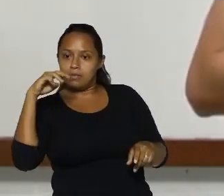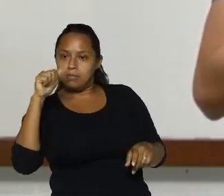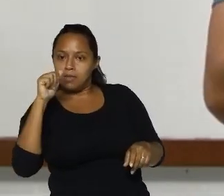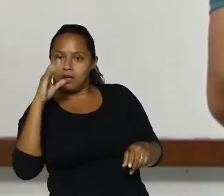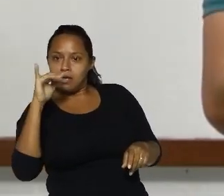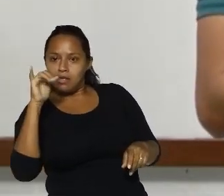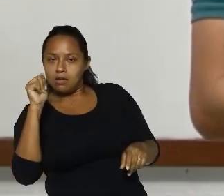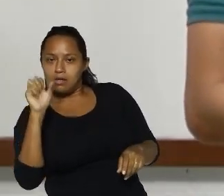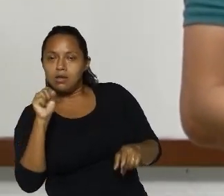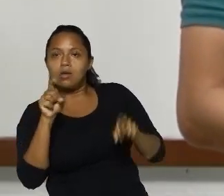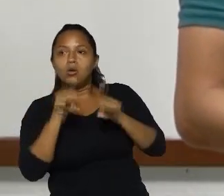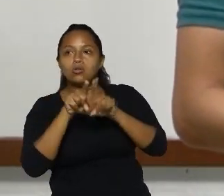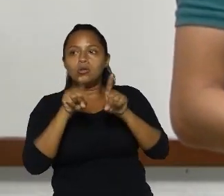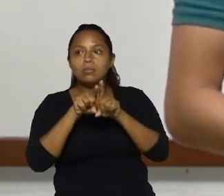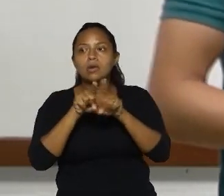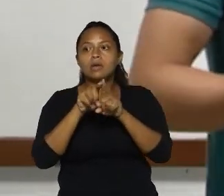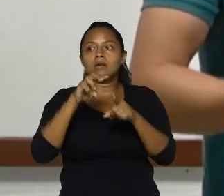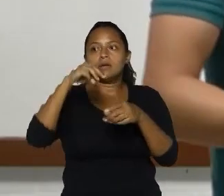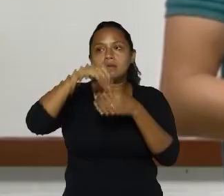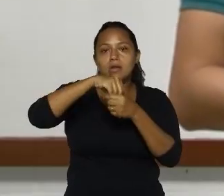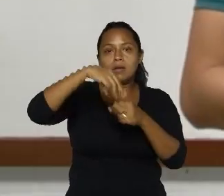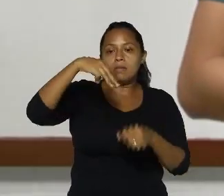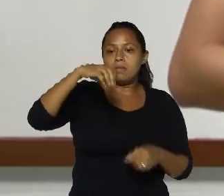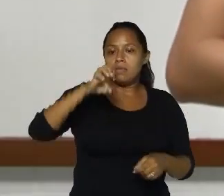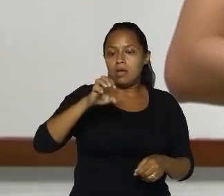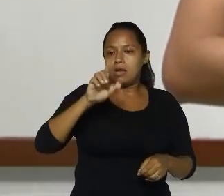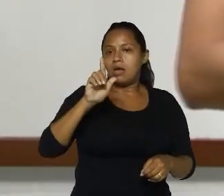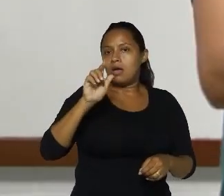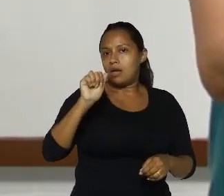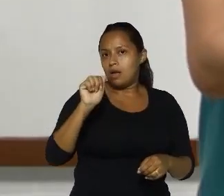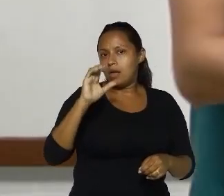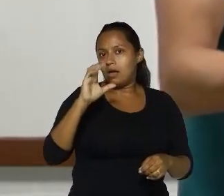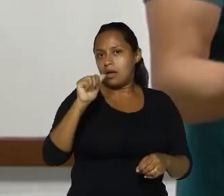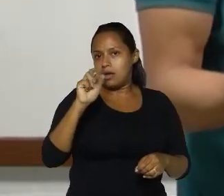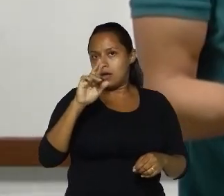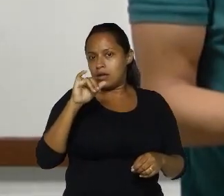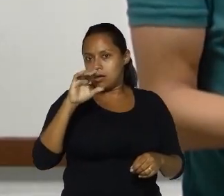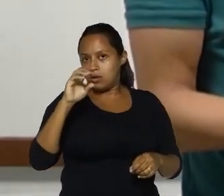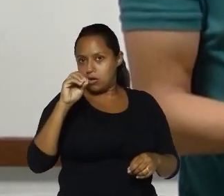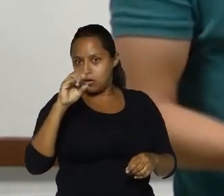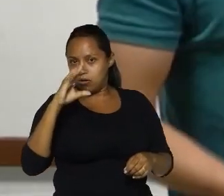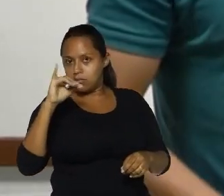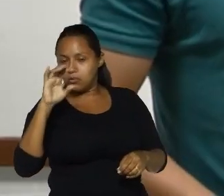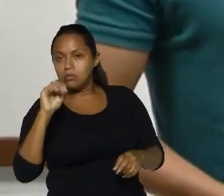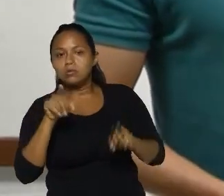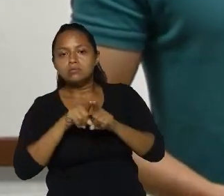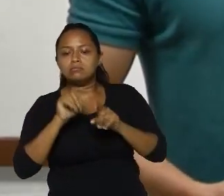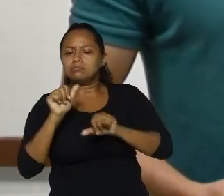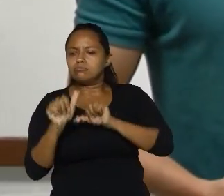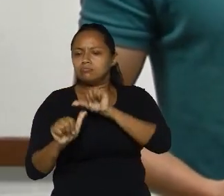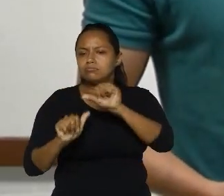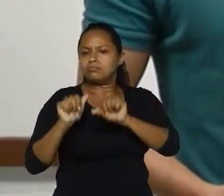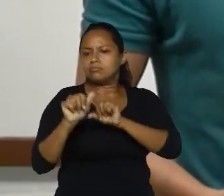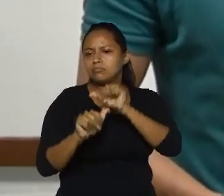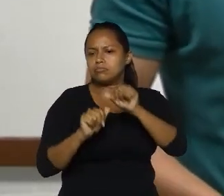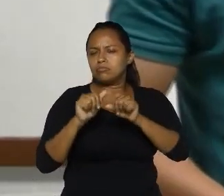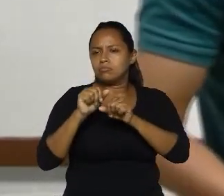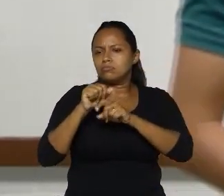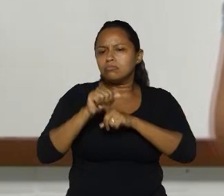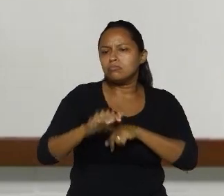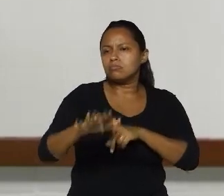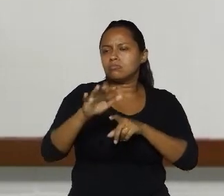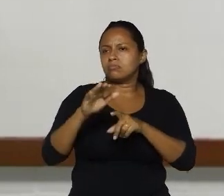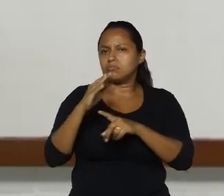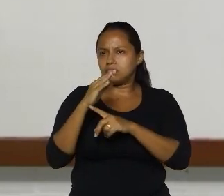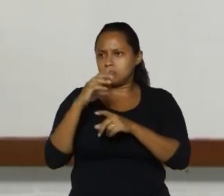ela forma megacariócitos, que vão sofrer uma fragmentação, liberando fragmentos